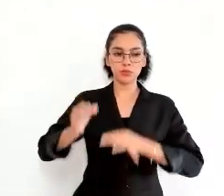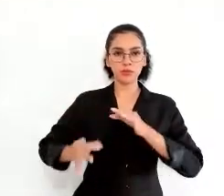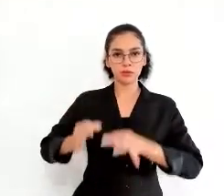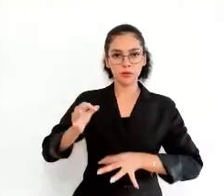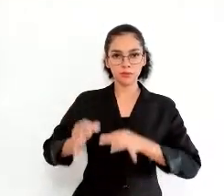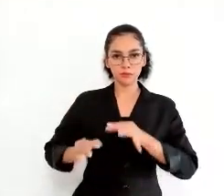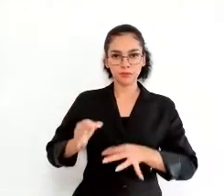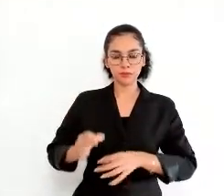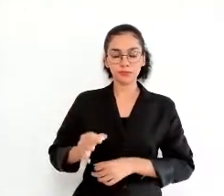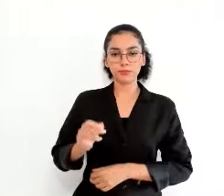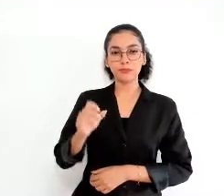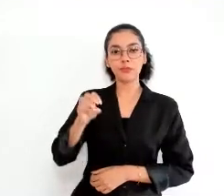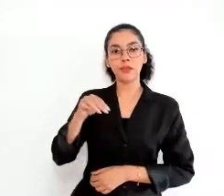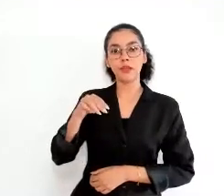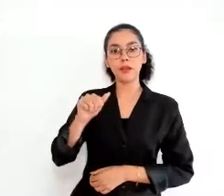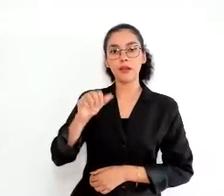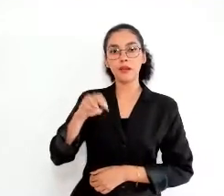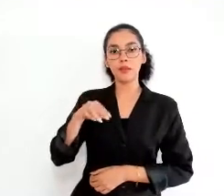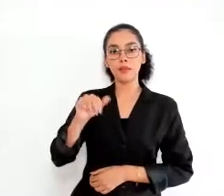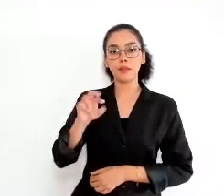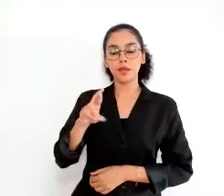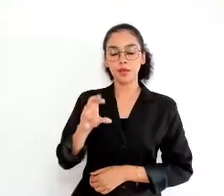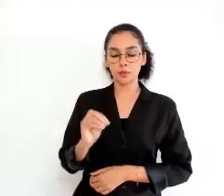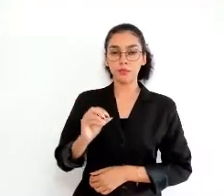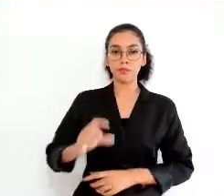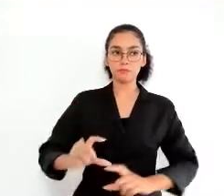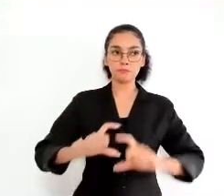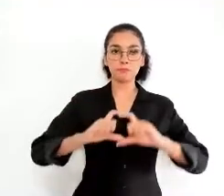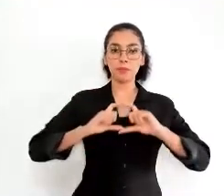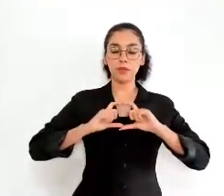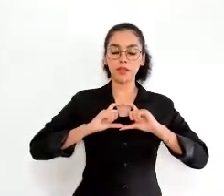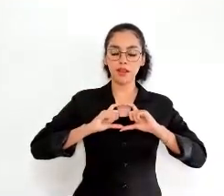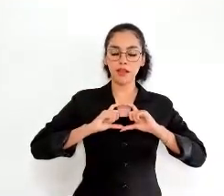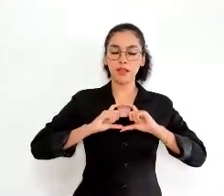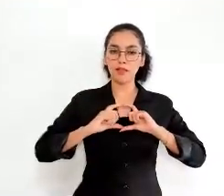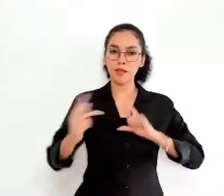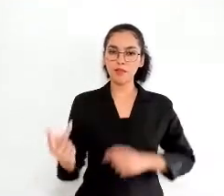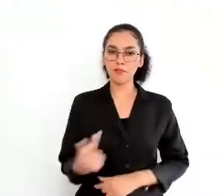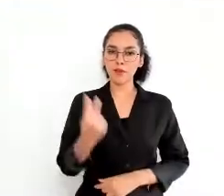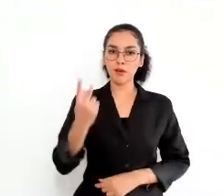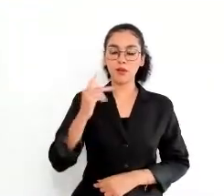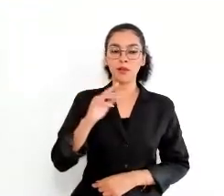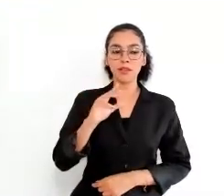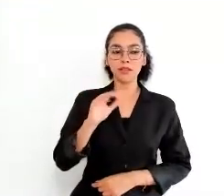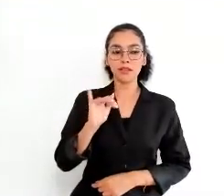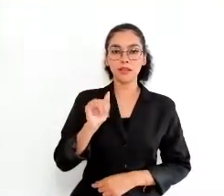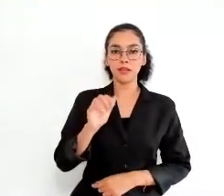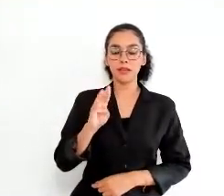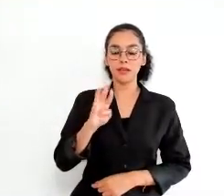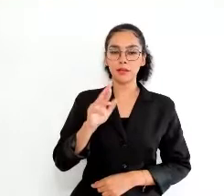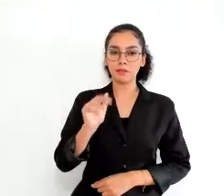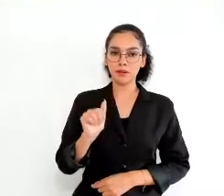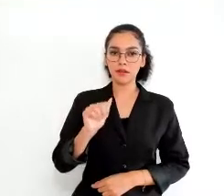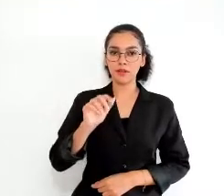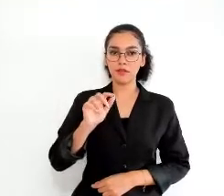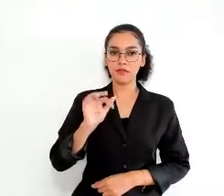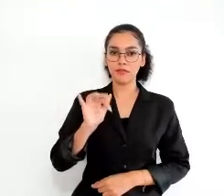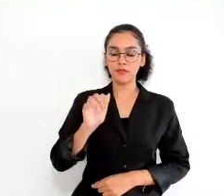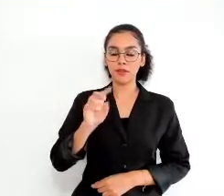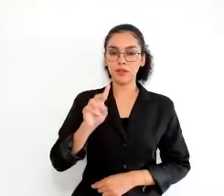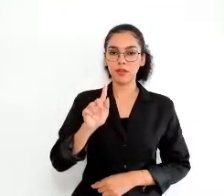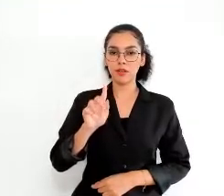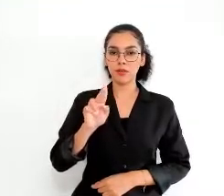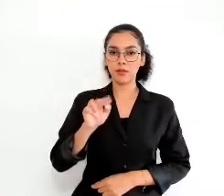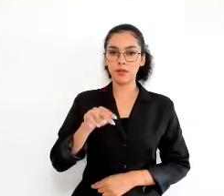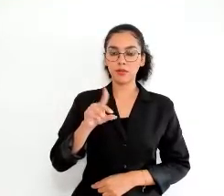Amaro Cavalcante, medalha valor judiciário Seabra Fagundes, e da medalha comemorativa dos